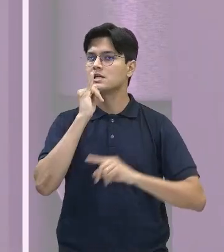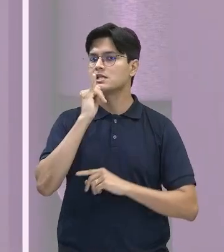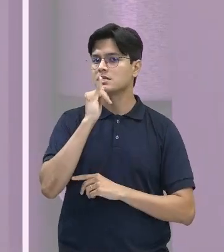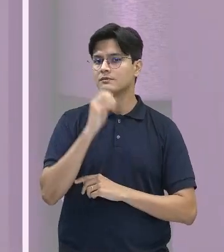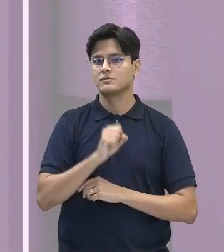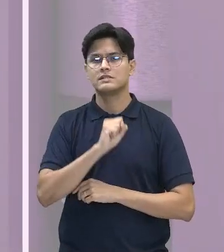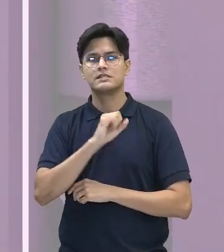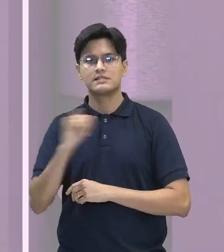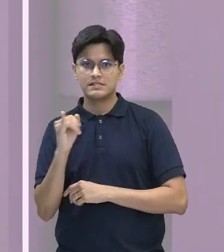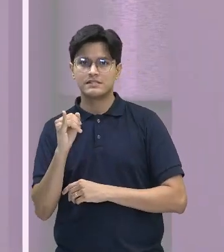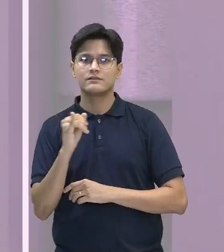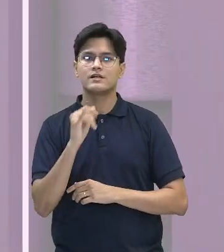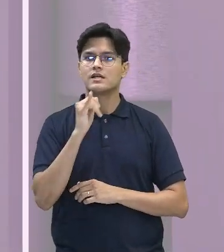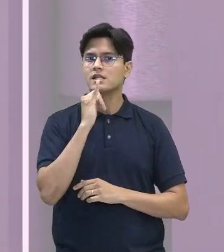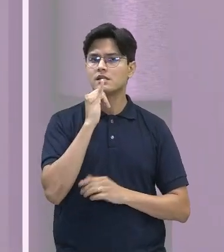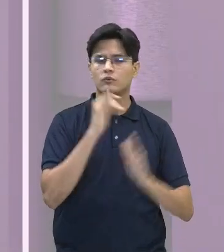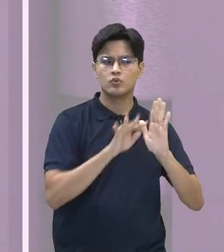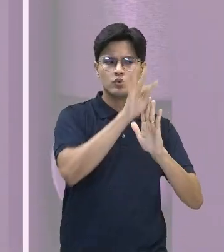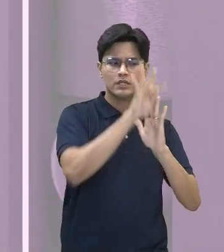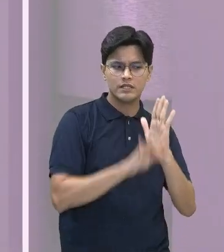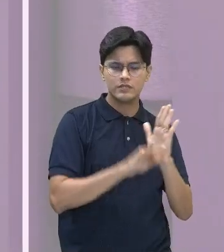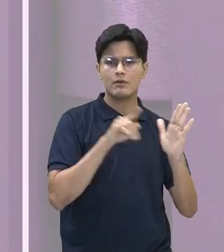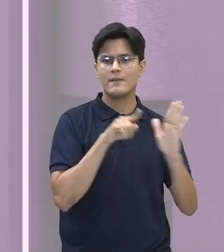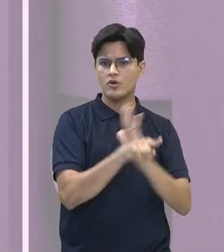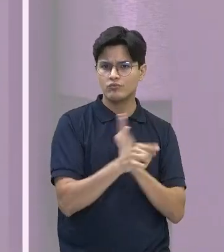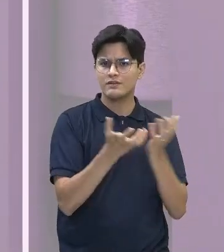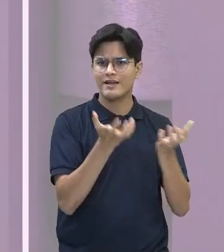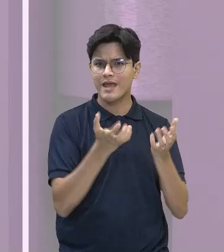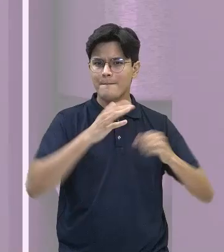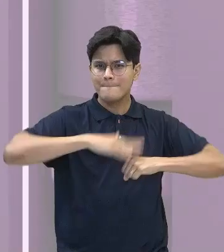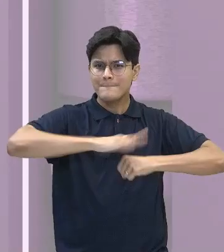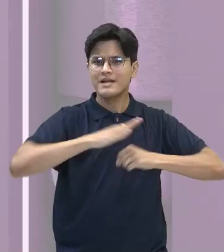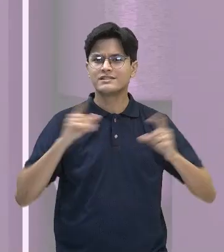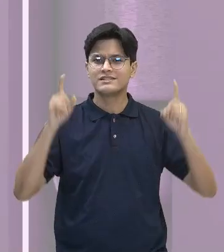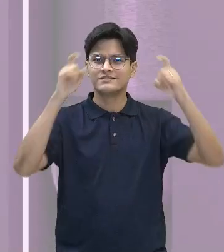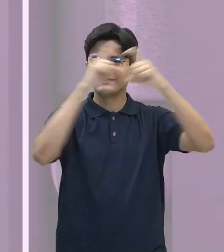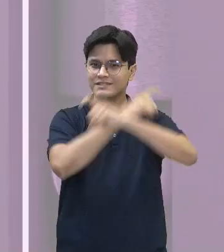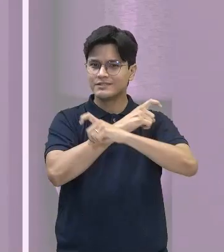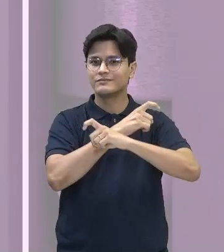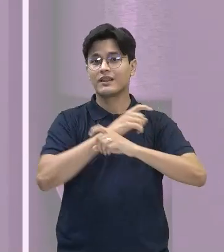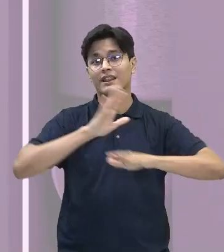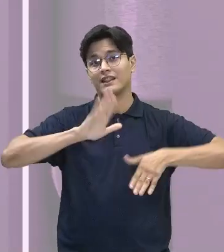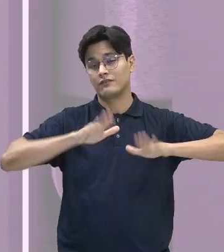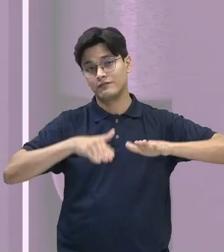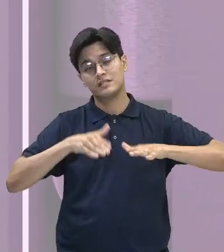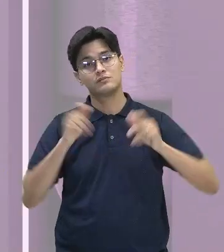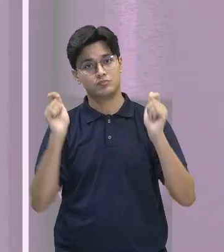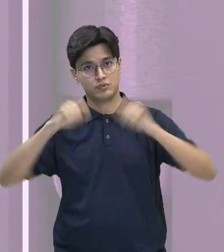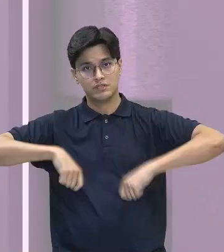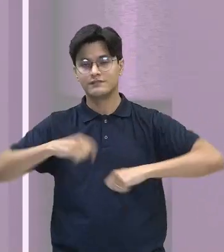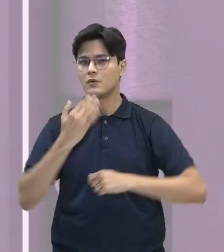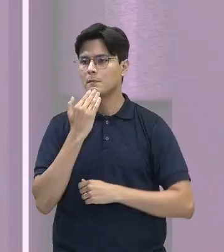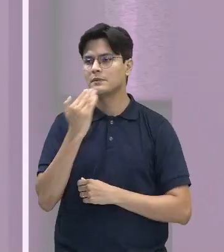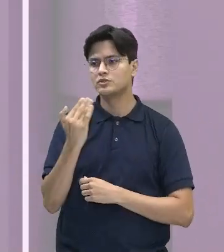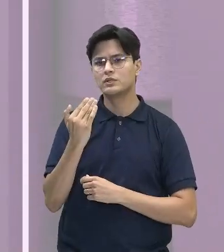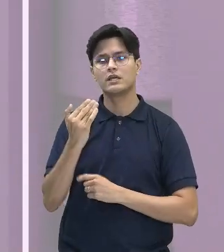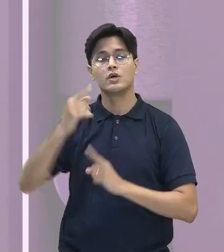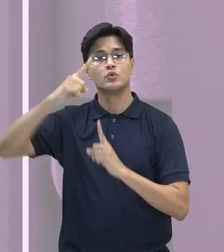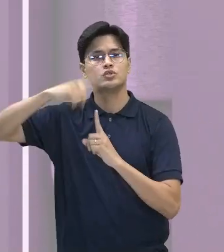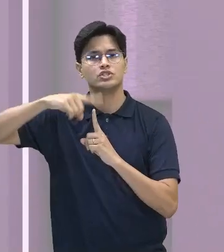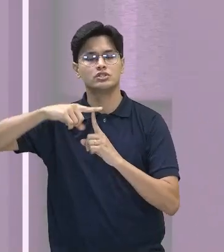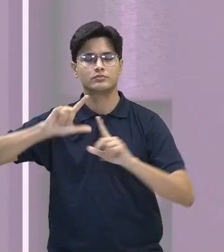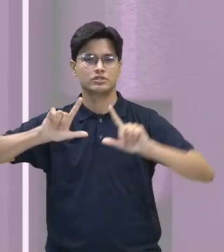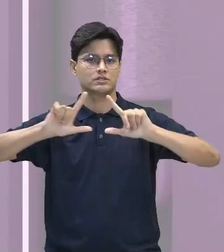do triângulo. E aí você teria que trabalhar com as medidas dos 3 lados. Por quê? Porque esse triângulo pode